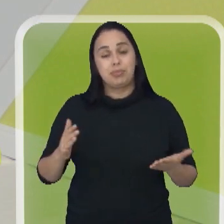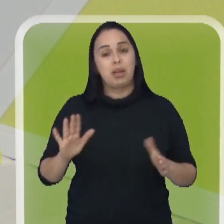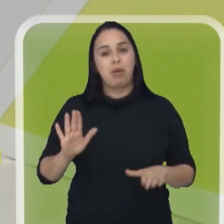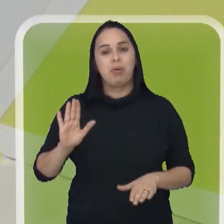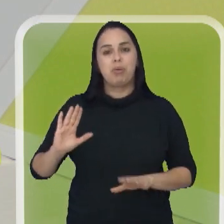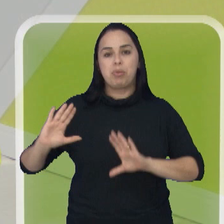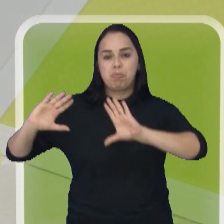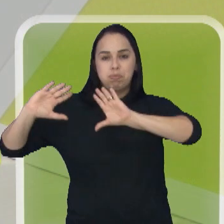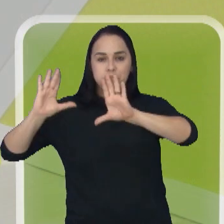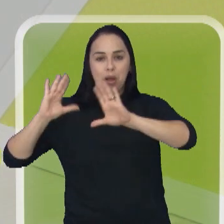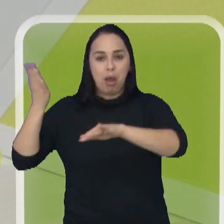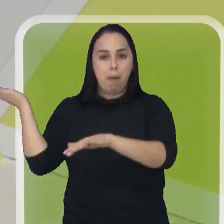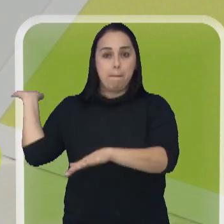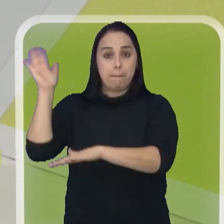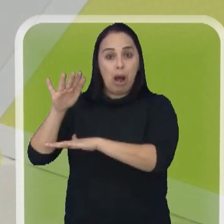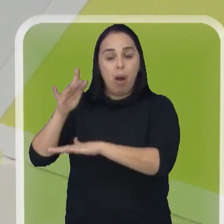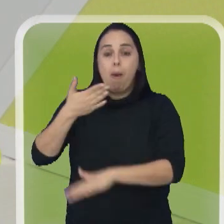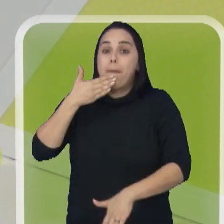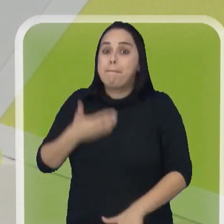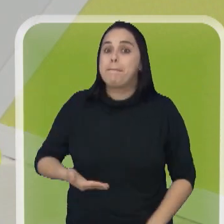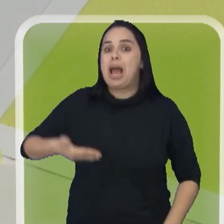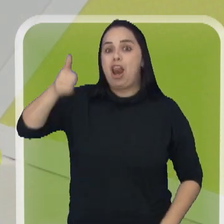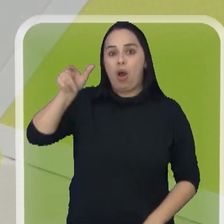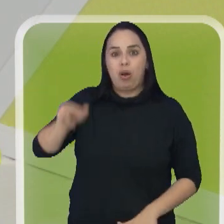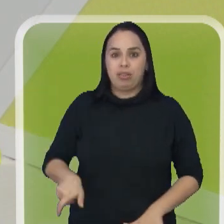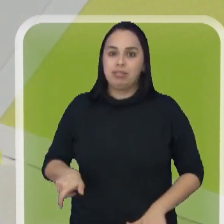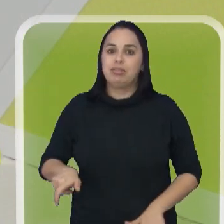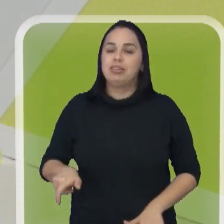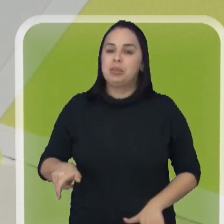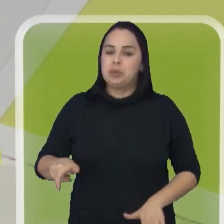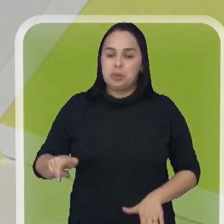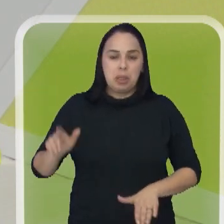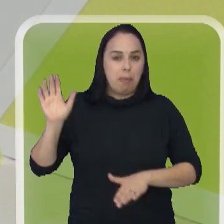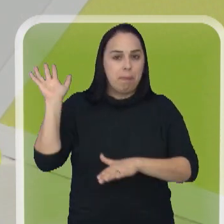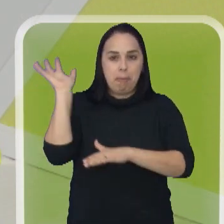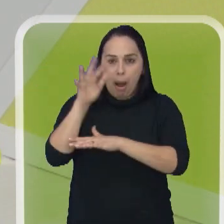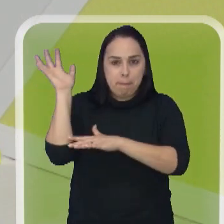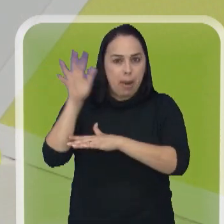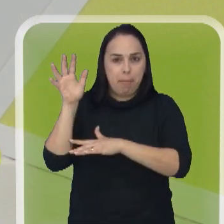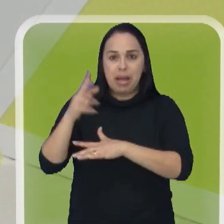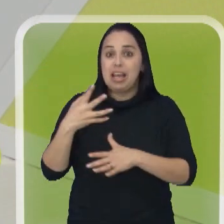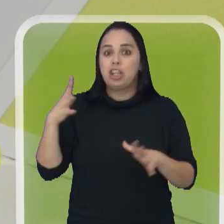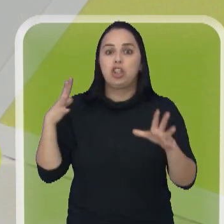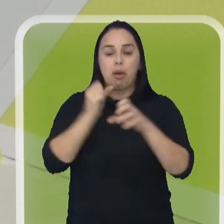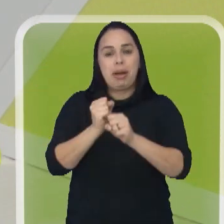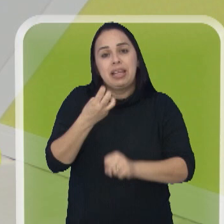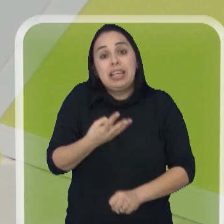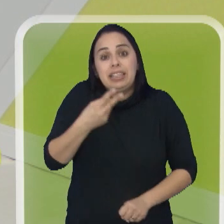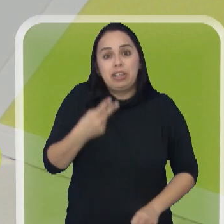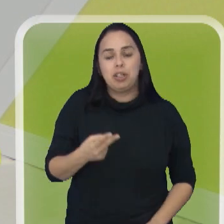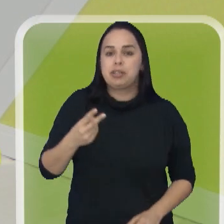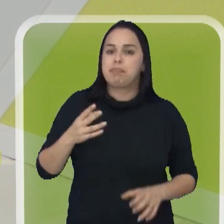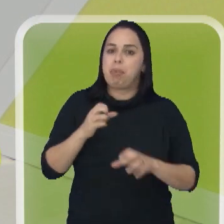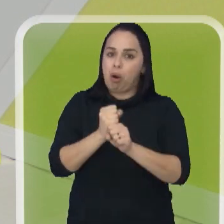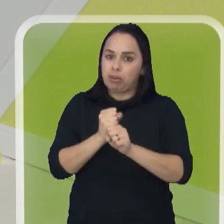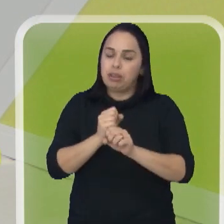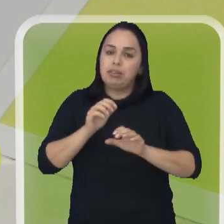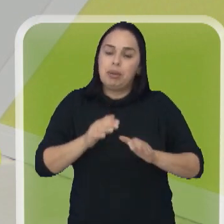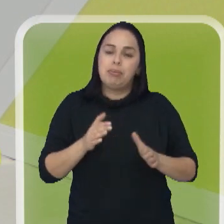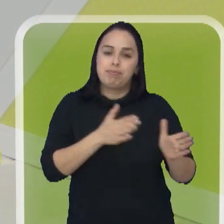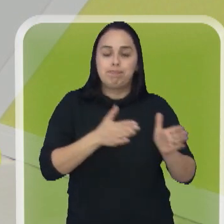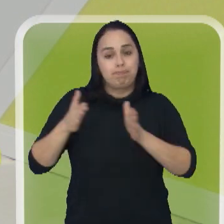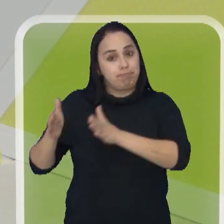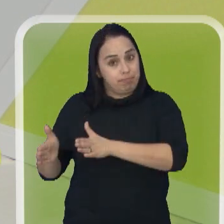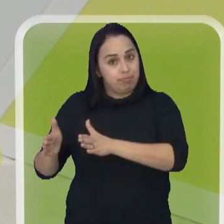ponteiro Sanches foi eleito o melhor da partida. O cubano anotou incríveis 32 pontos da partida. Pelo lado do São José,